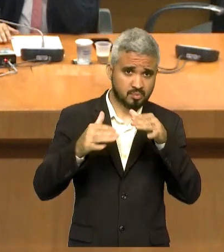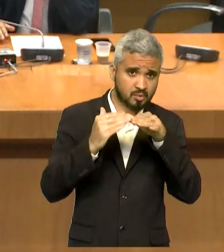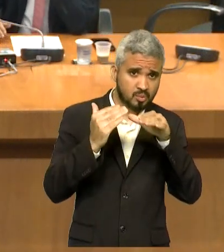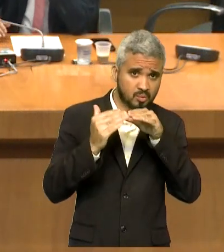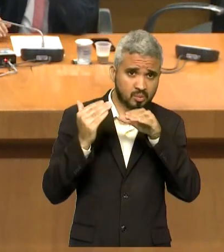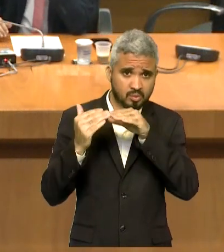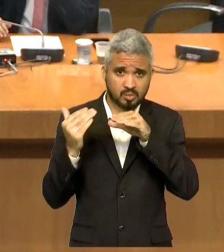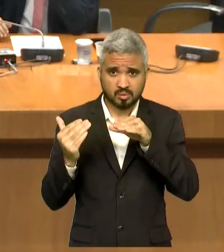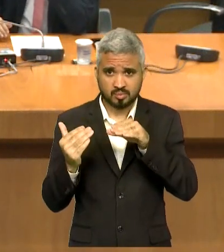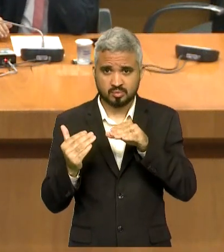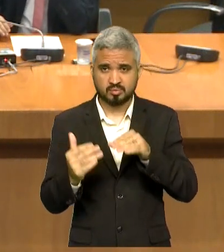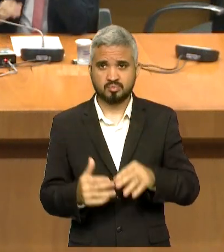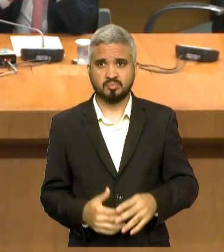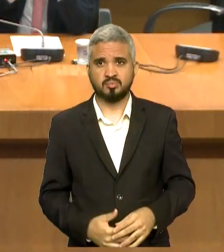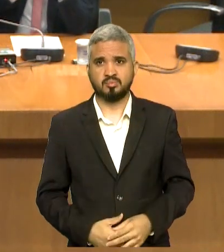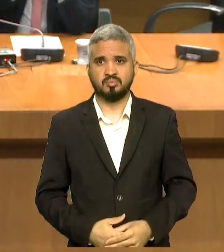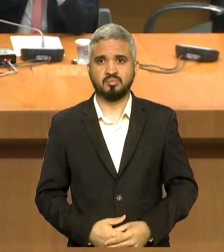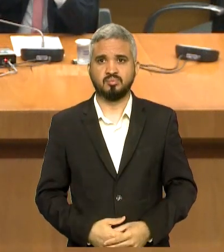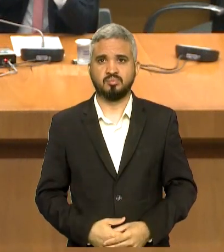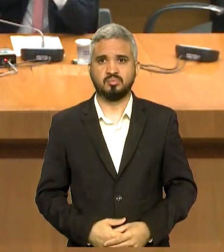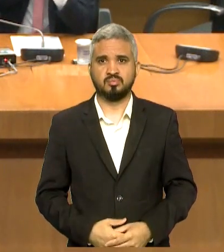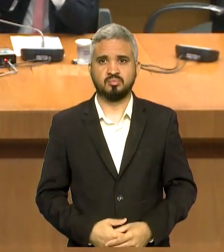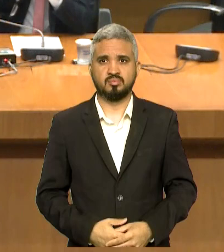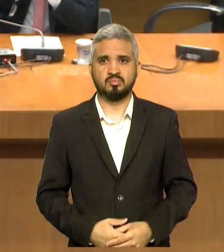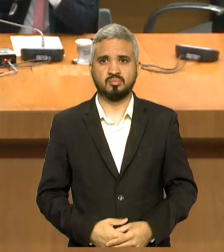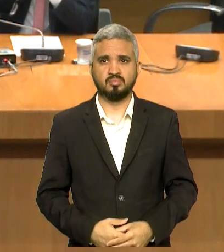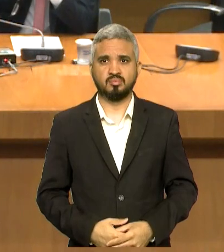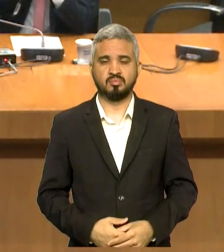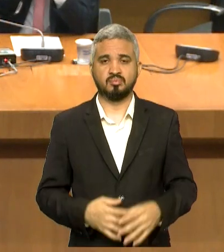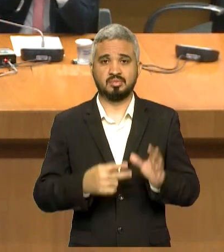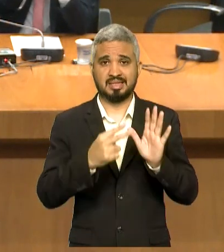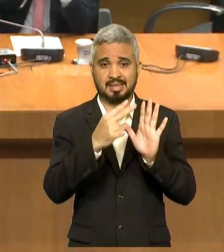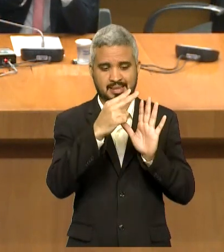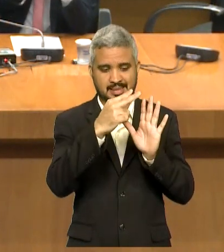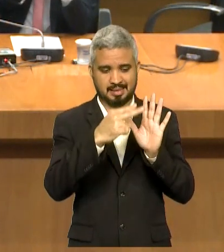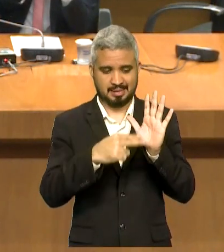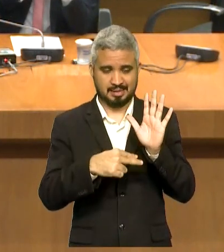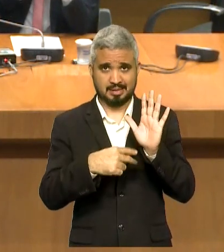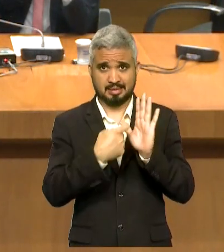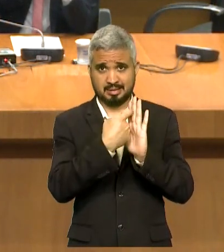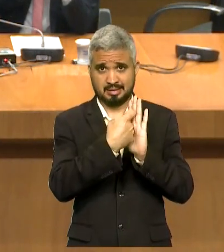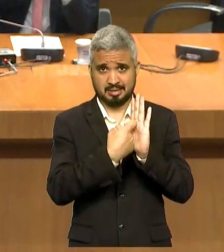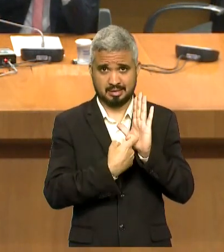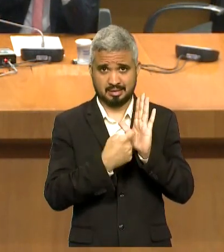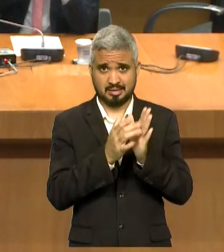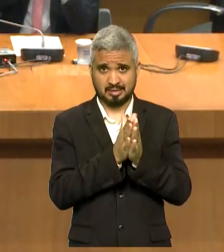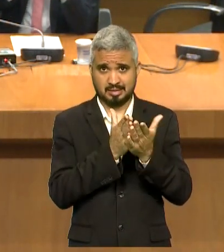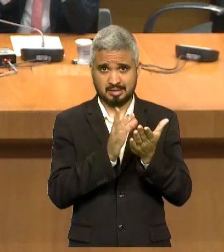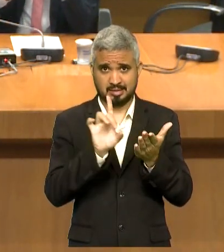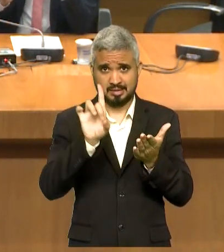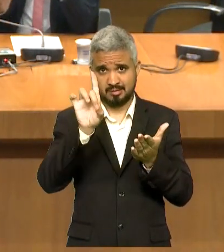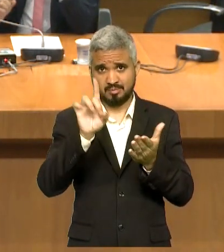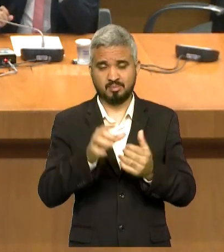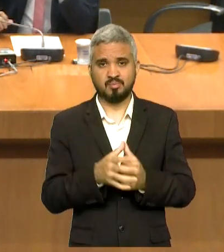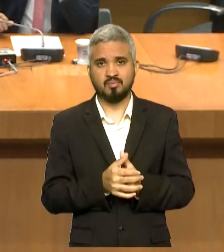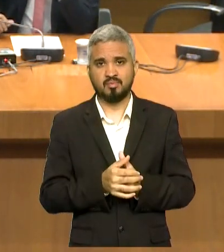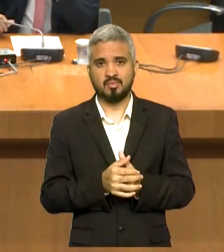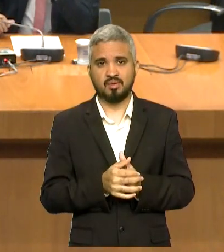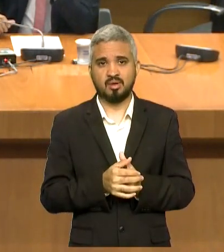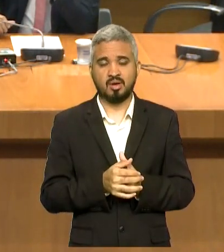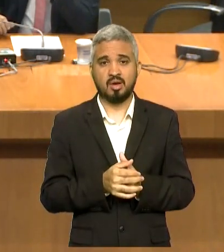é que logo em seguida a leitura do texto bíblico, consta que a ata da sessão